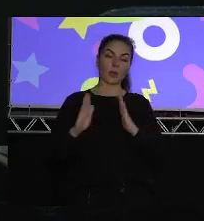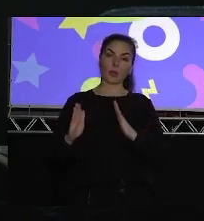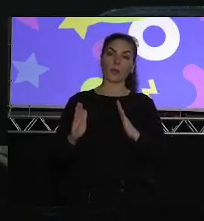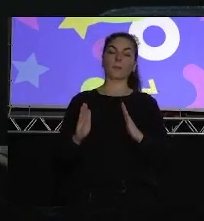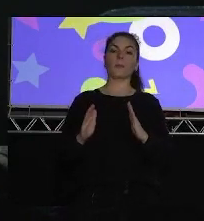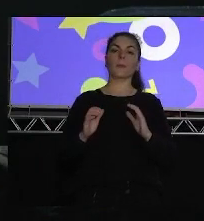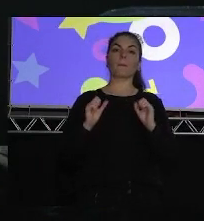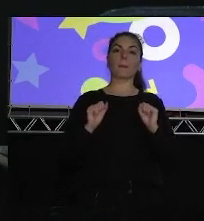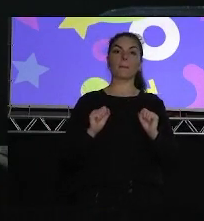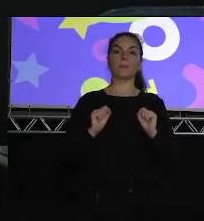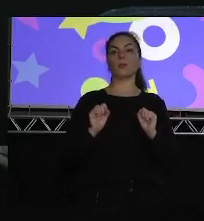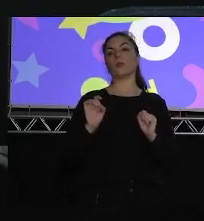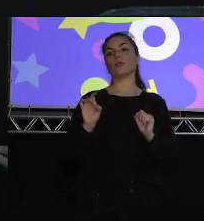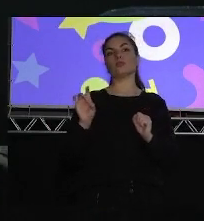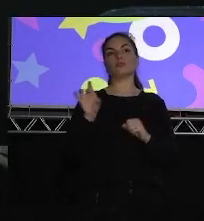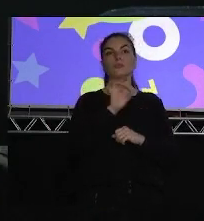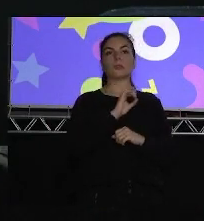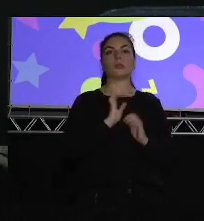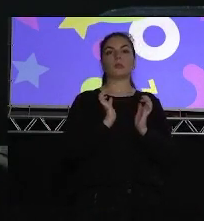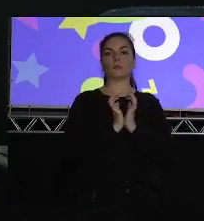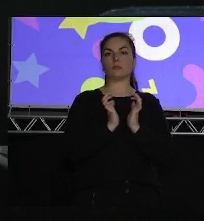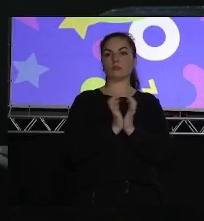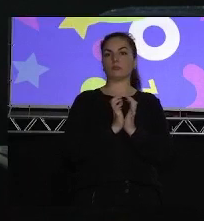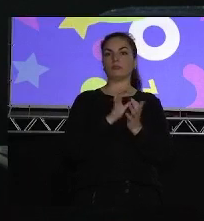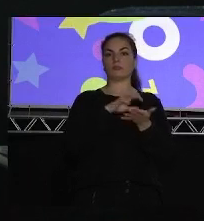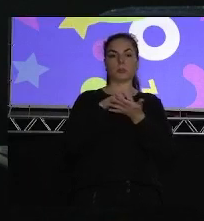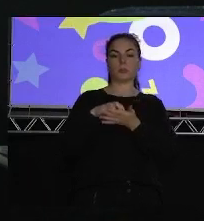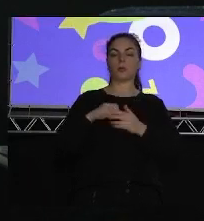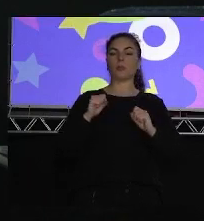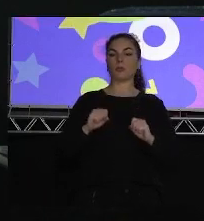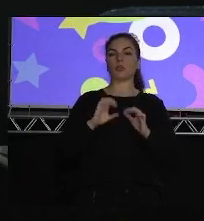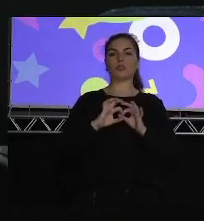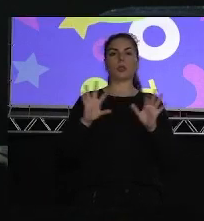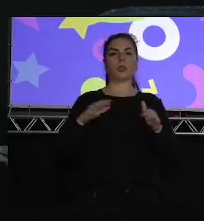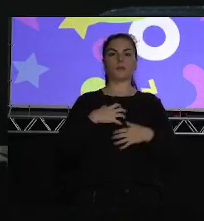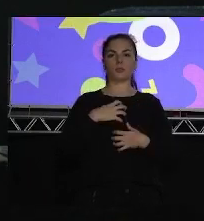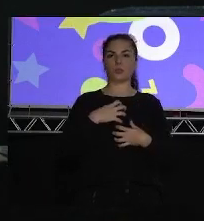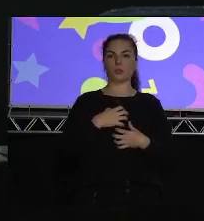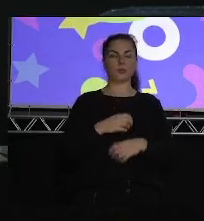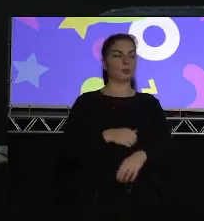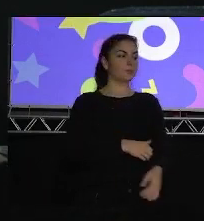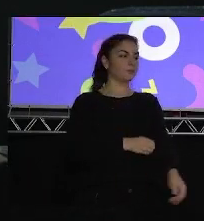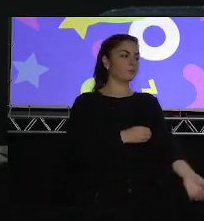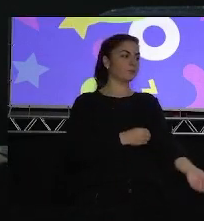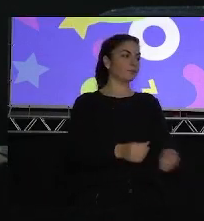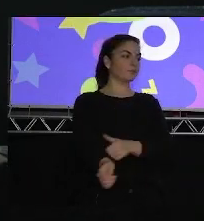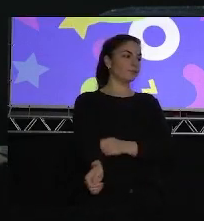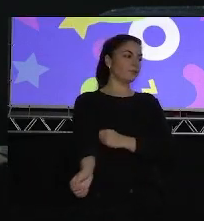dessas, cada value stream pode trabalhar do seu jeito. Vejo ali na etapa da